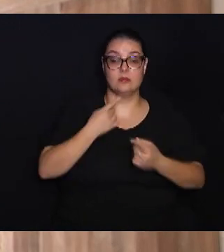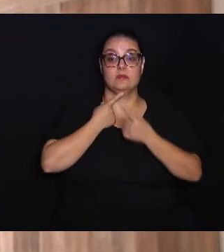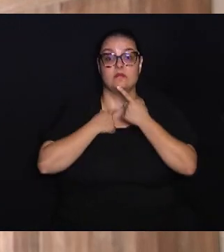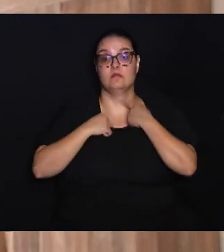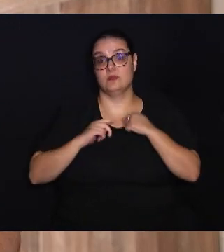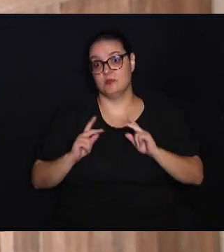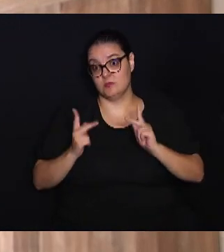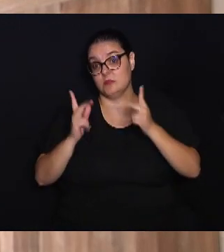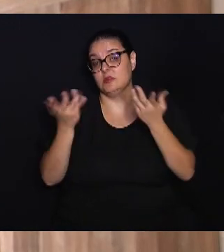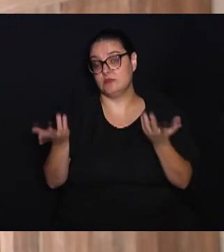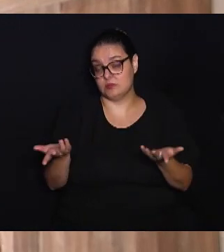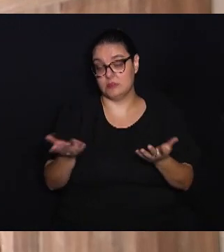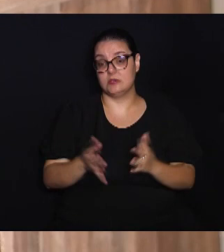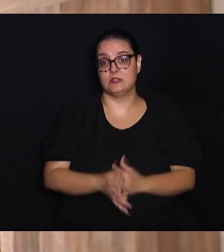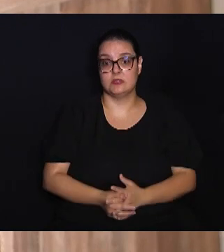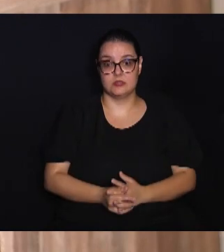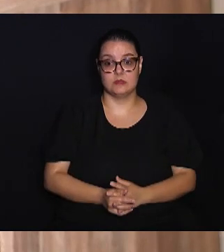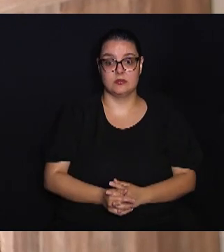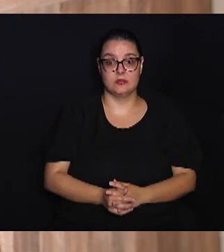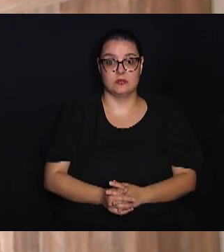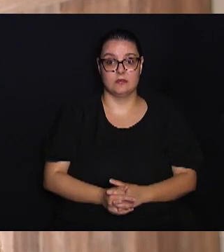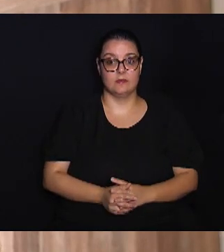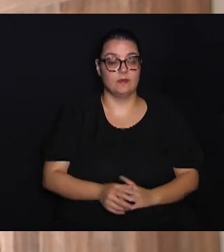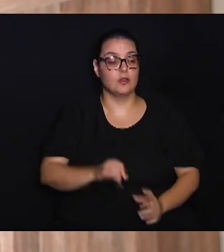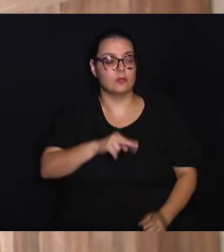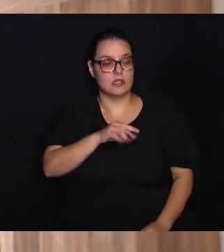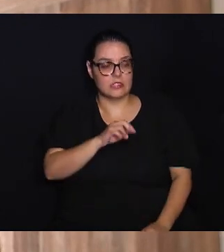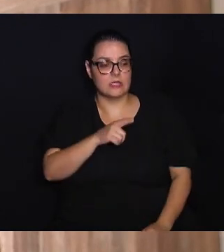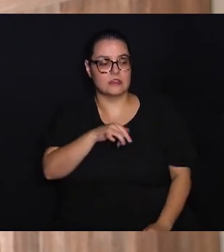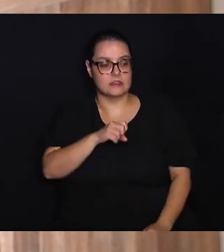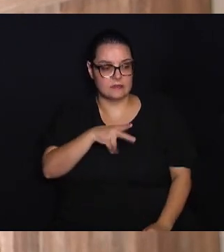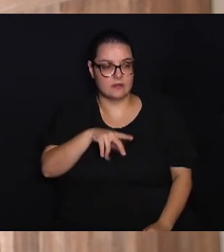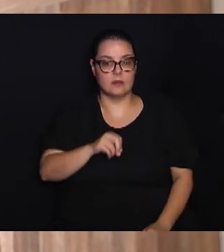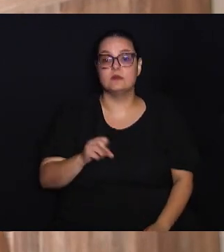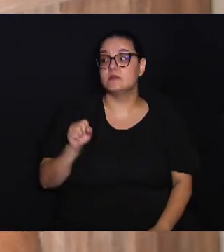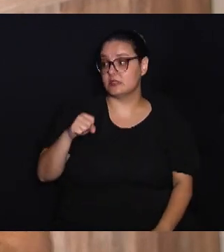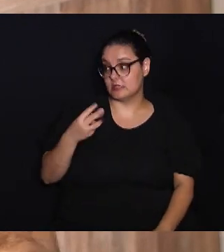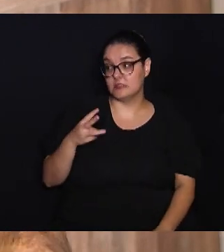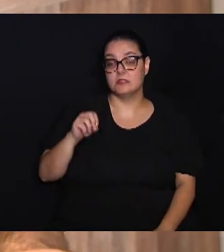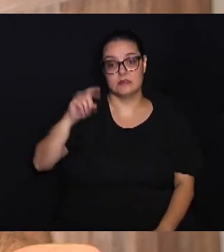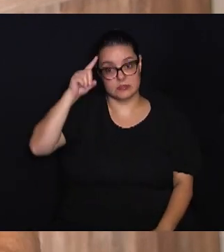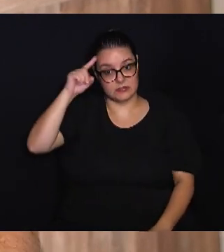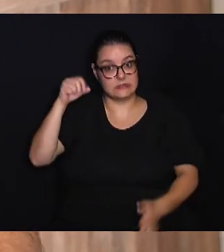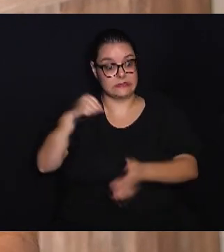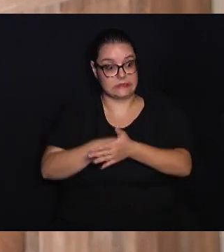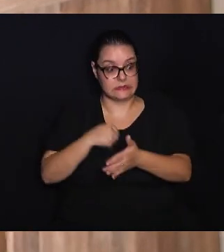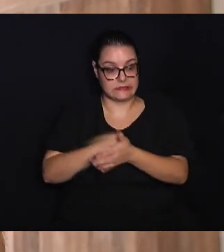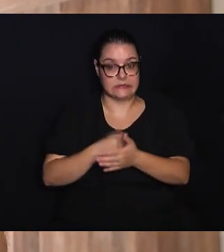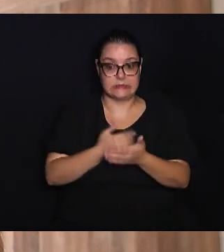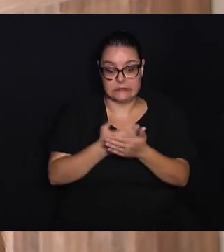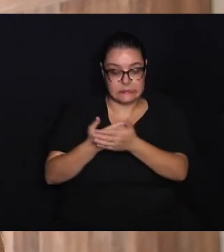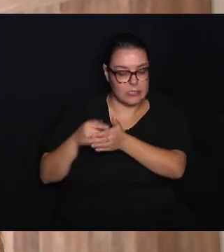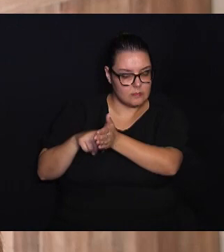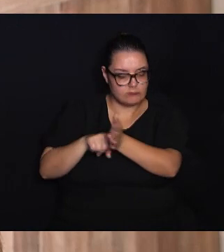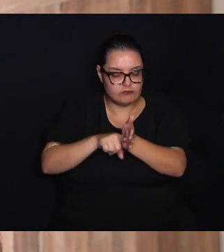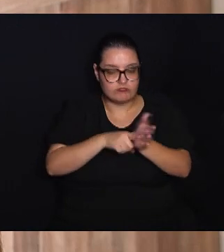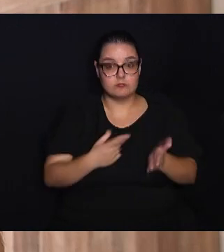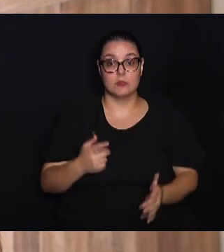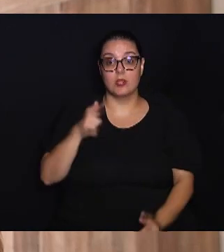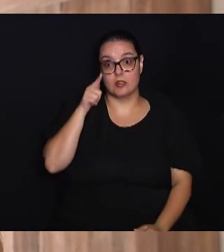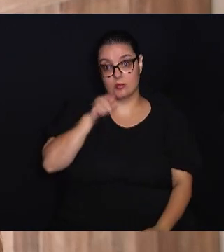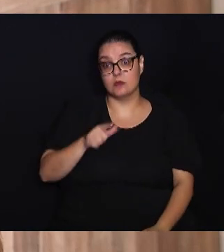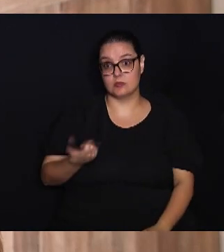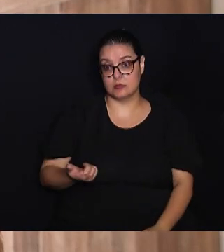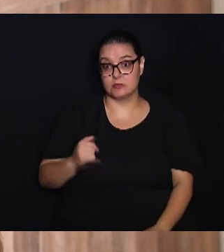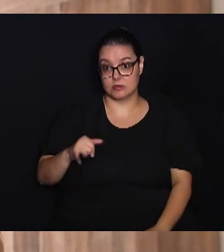meu desejo de vencer e foi intensivo foi 30 dias ali lutando e eu consegui Essa